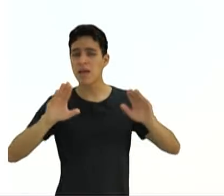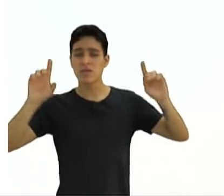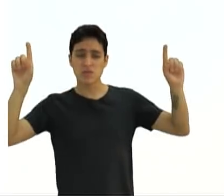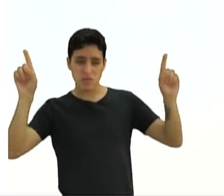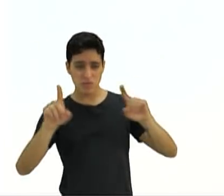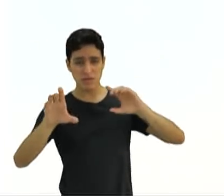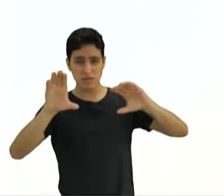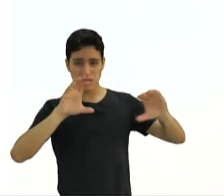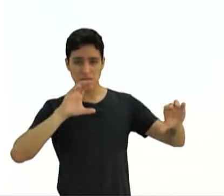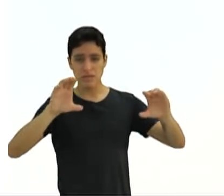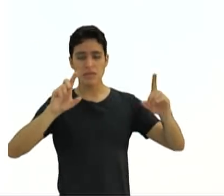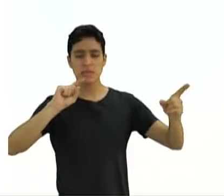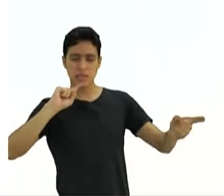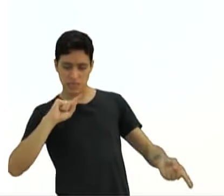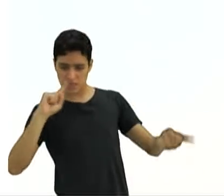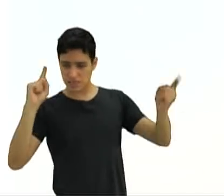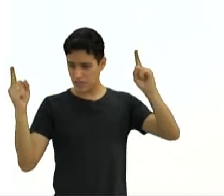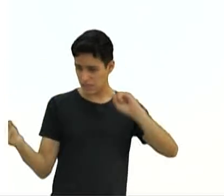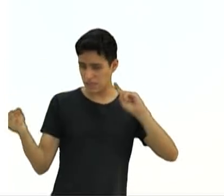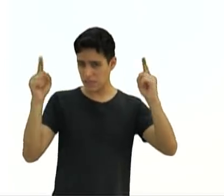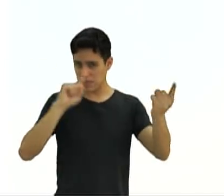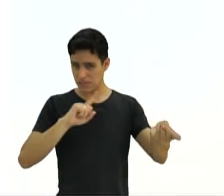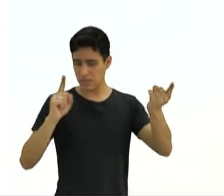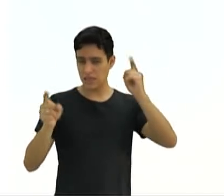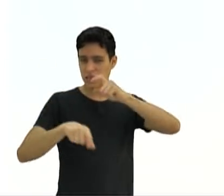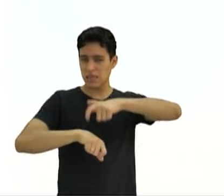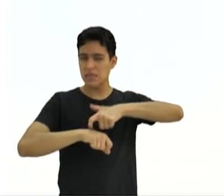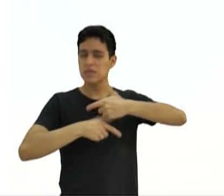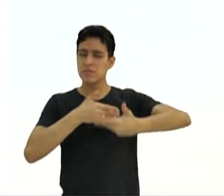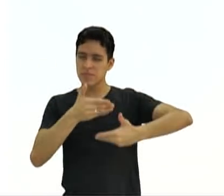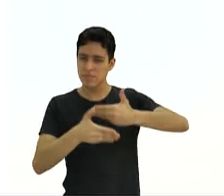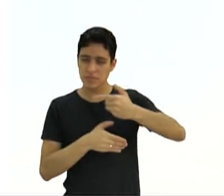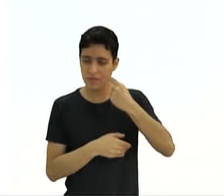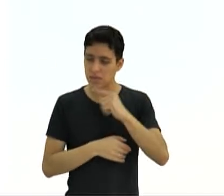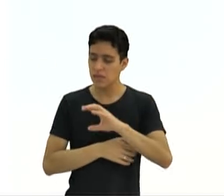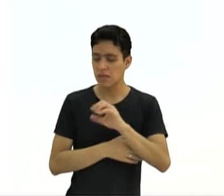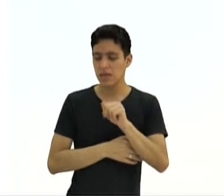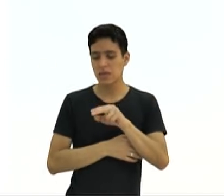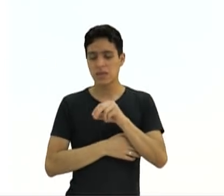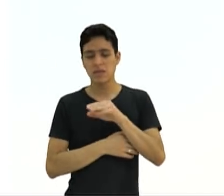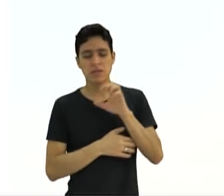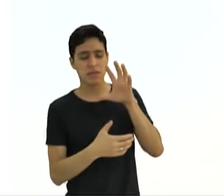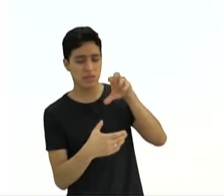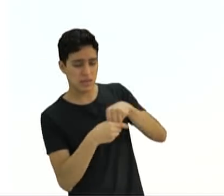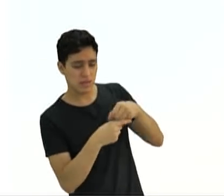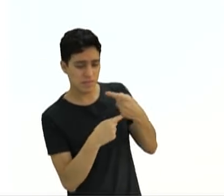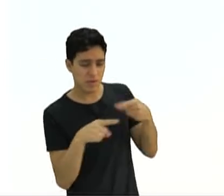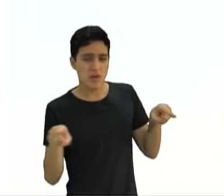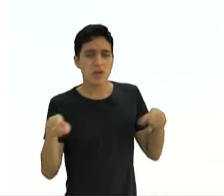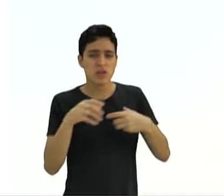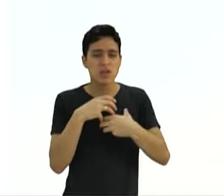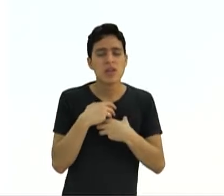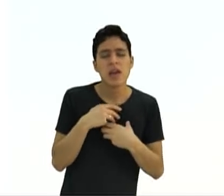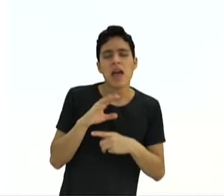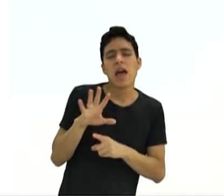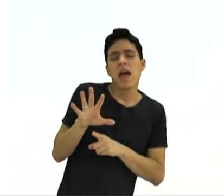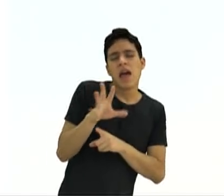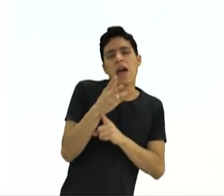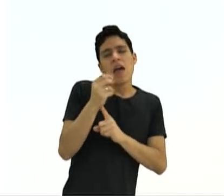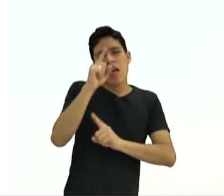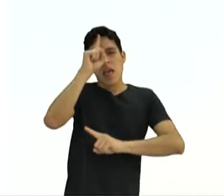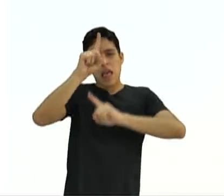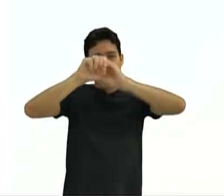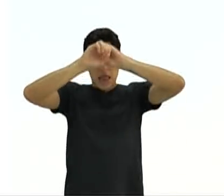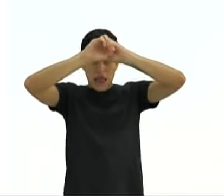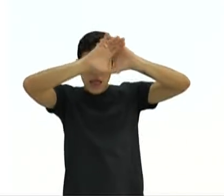a cada vez com um deslocamento no tempo. O cânone reproduz em música, de maneira artística e